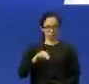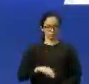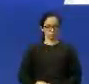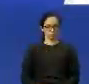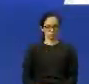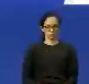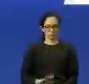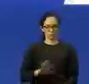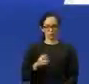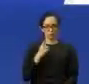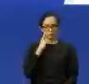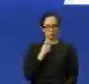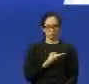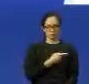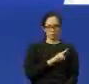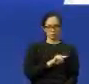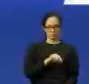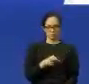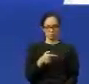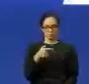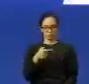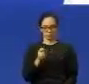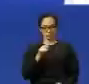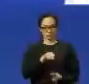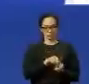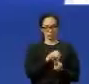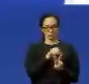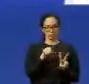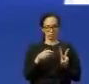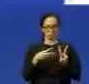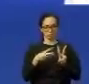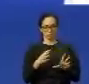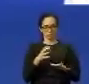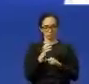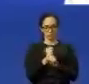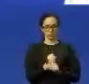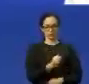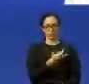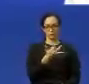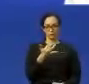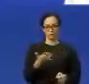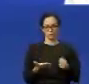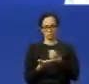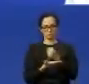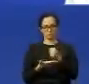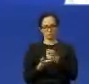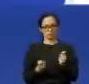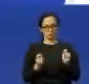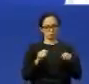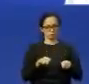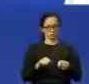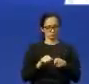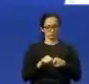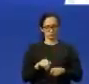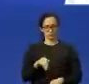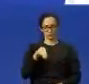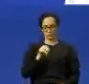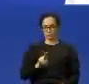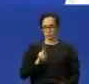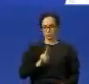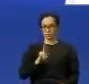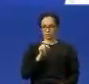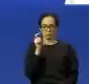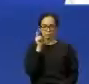considerar 1,7 como aproximação para a raiz de 3, e ele pergunta aí: qual deveria ser a altura mínima do viaduto, em metro, para que